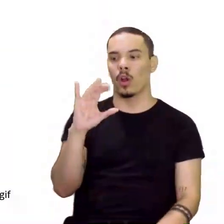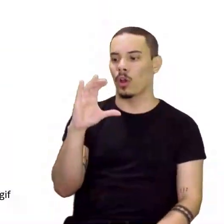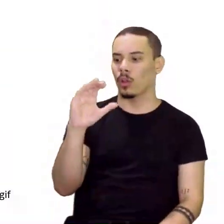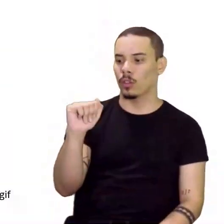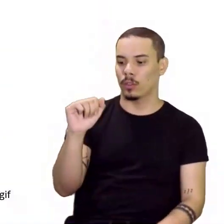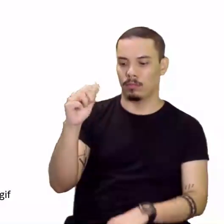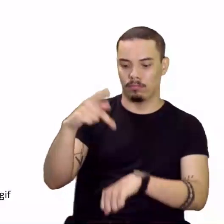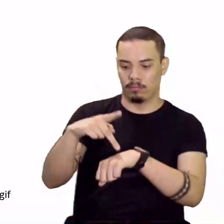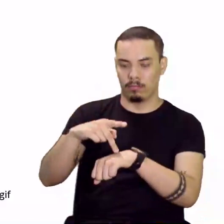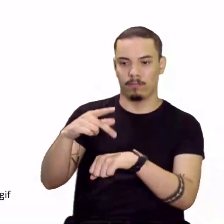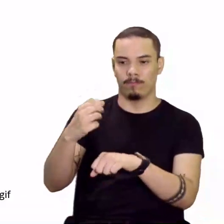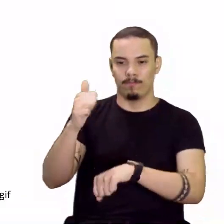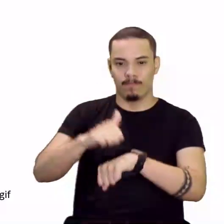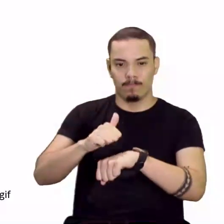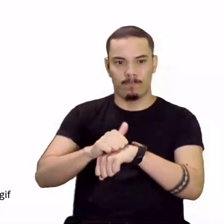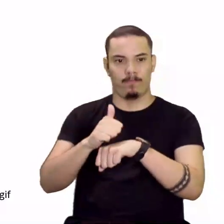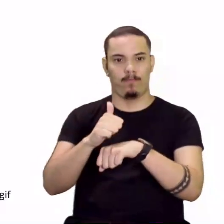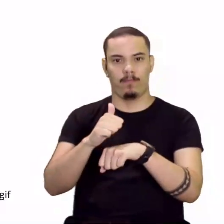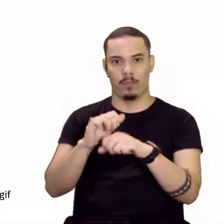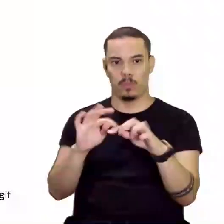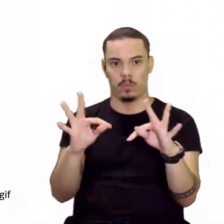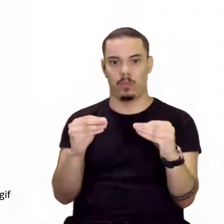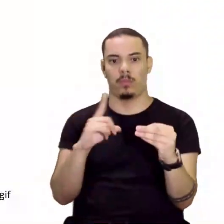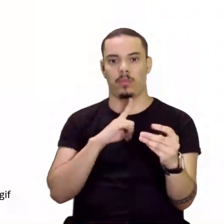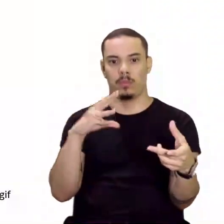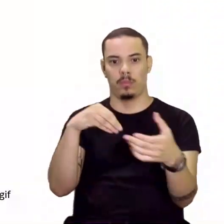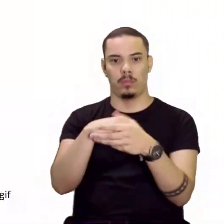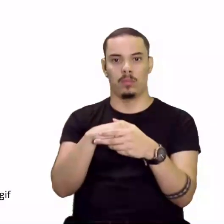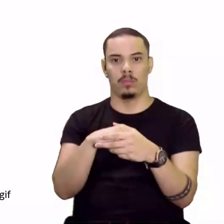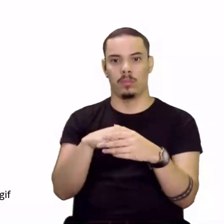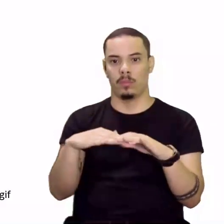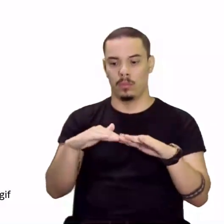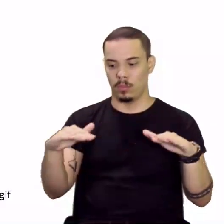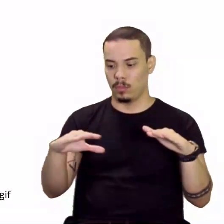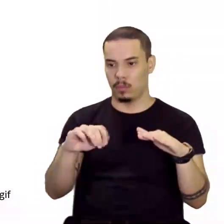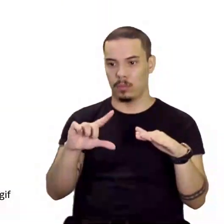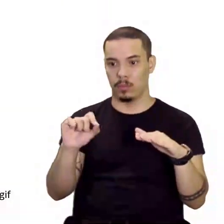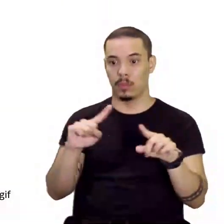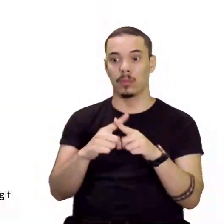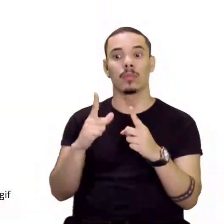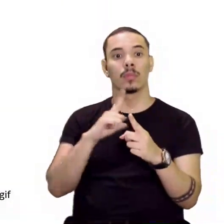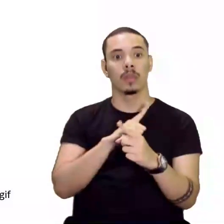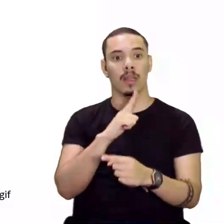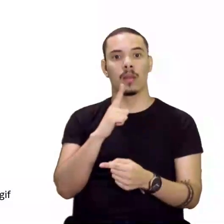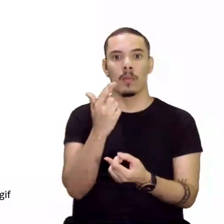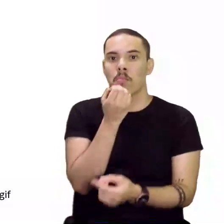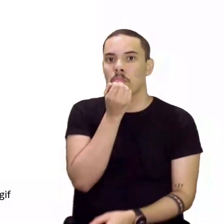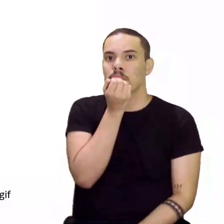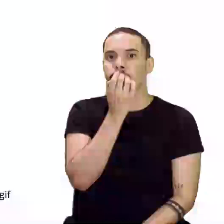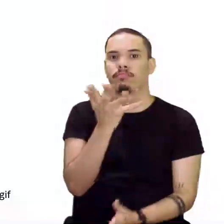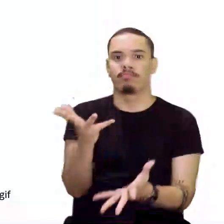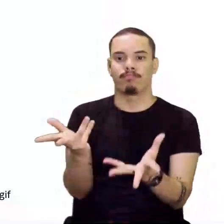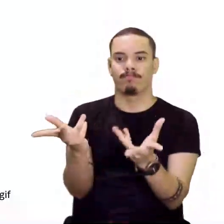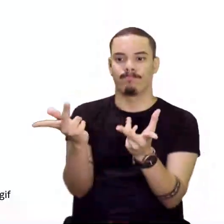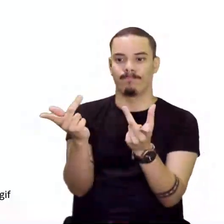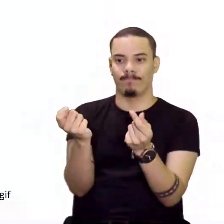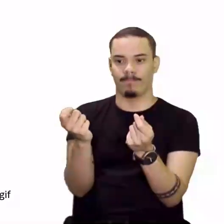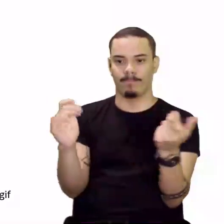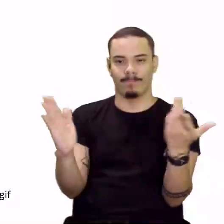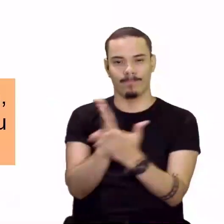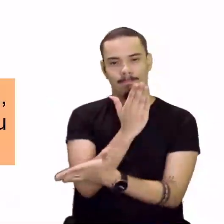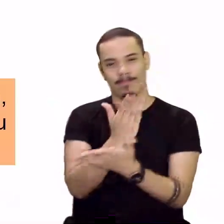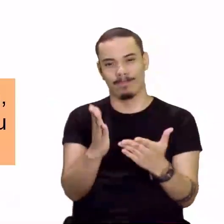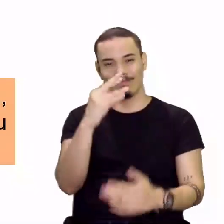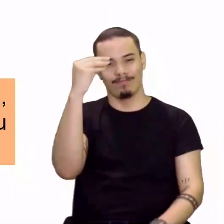o relevo e os organismos, eles compõem os solos. Claro que nós vamos ter solo de boa qualidade,